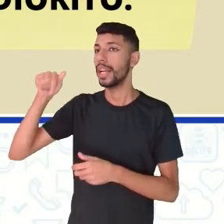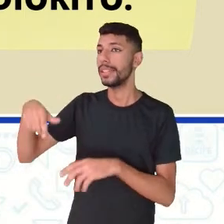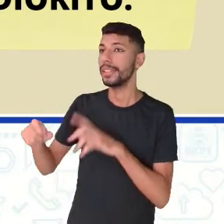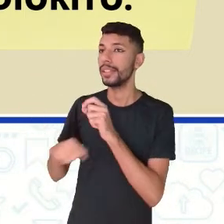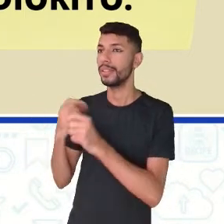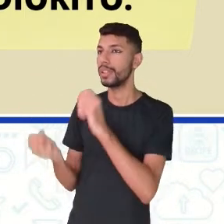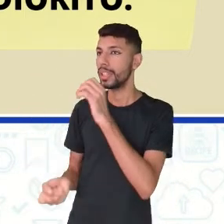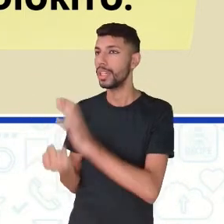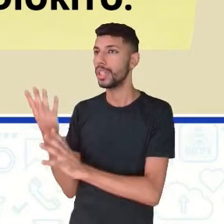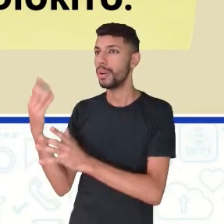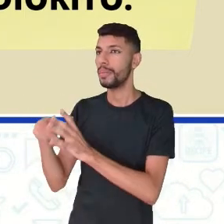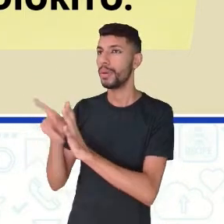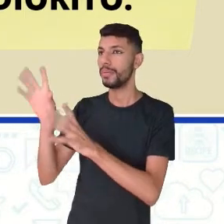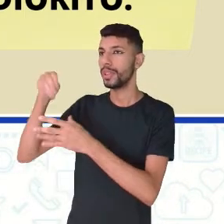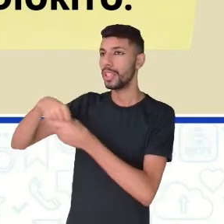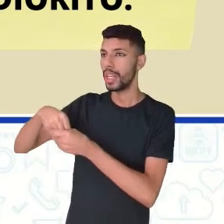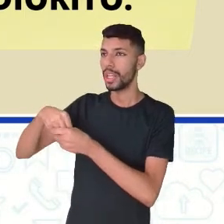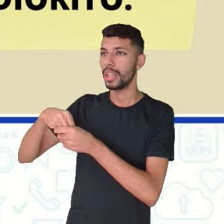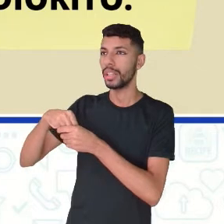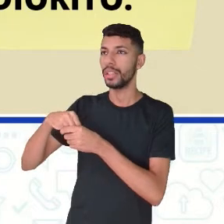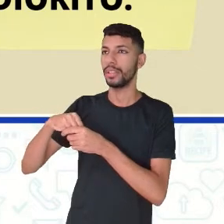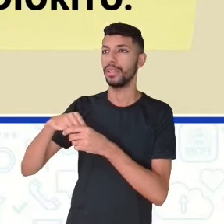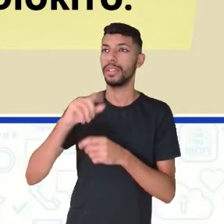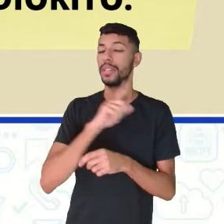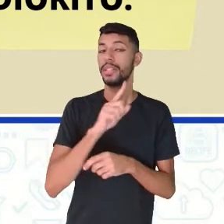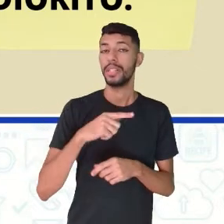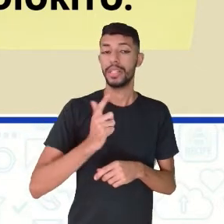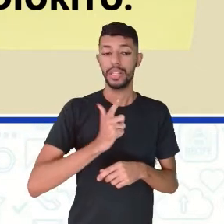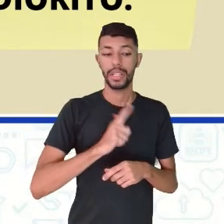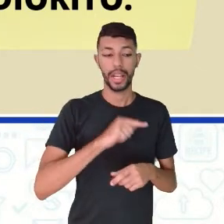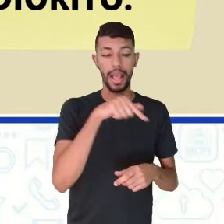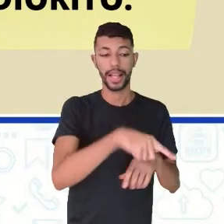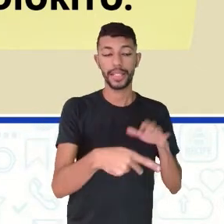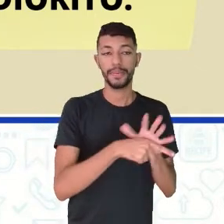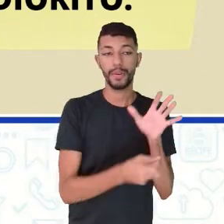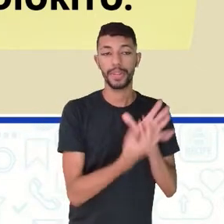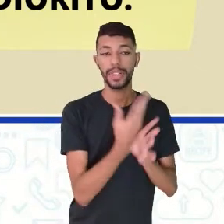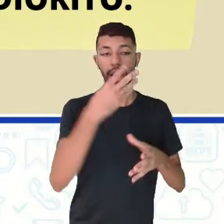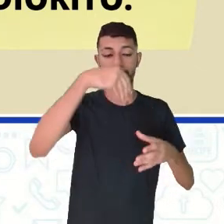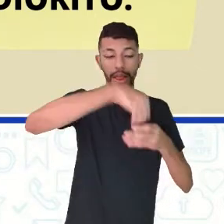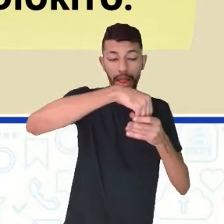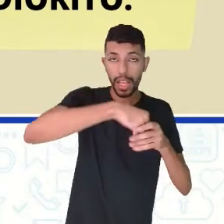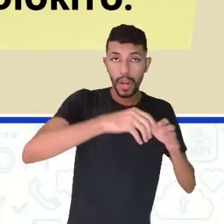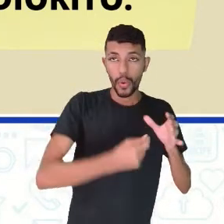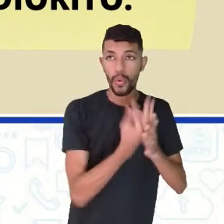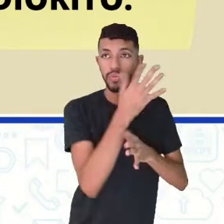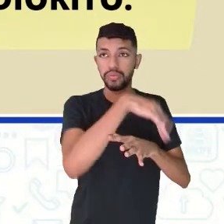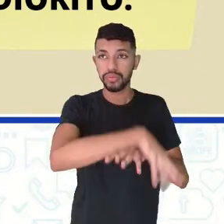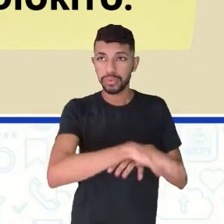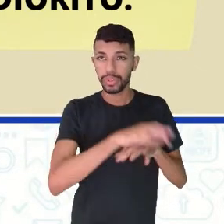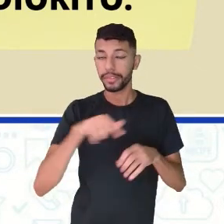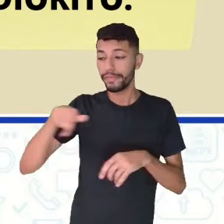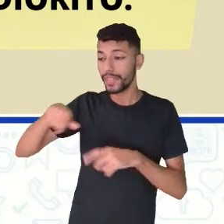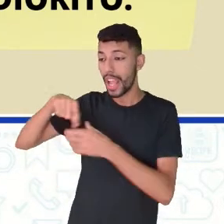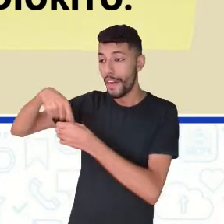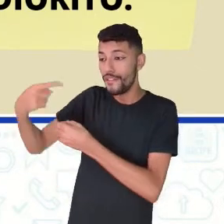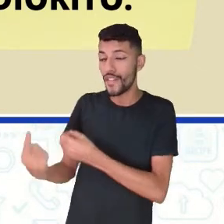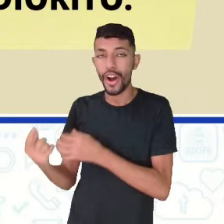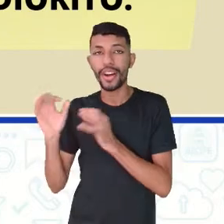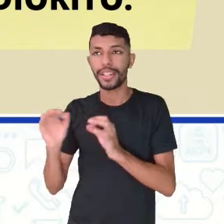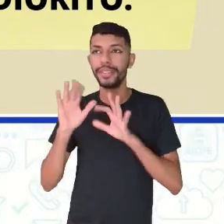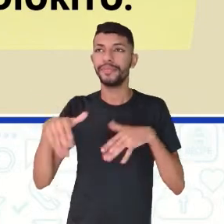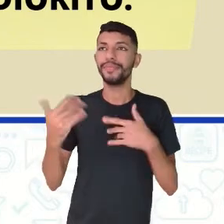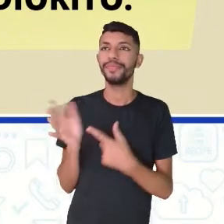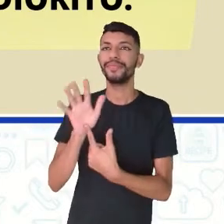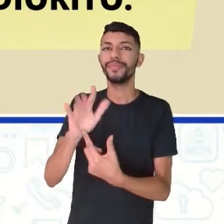na chaminé, nós temos aí o granito e o diorito. Eu trouxe aí exemplos para a gente ver como eles estão